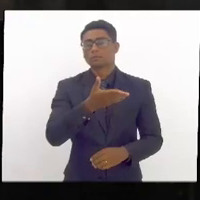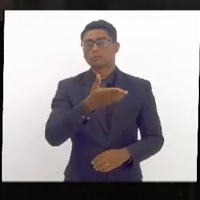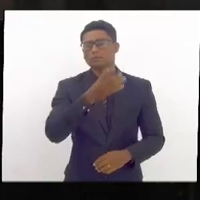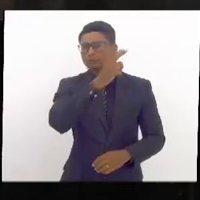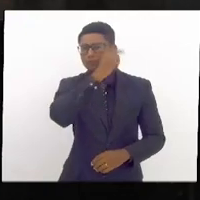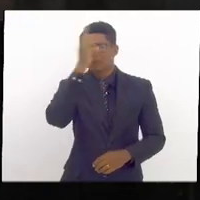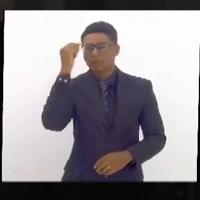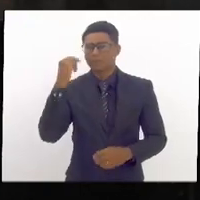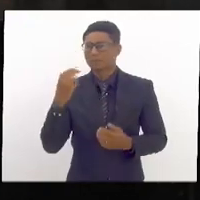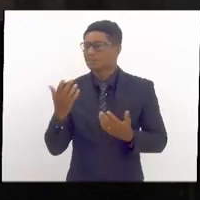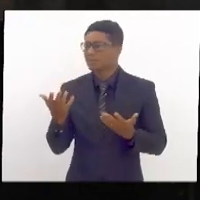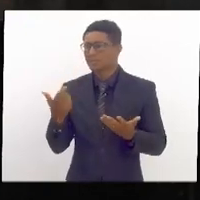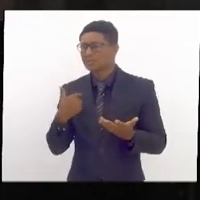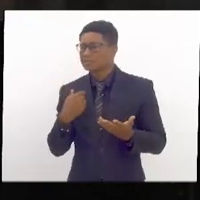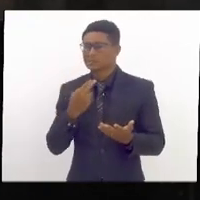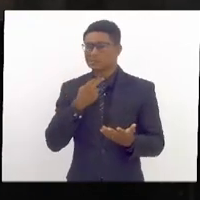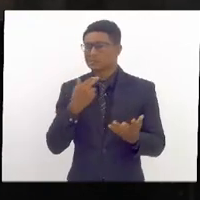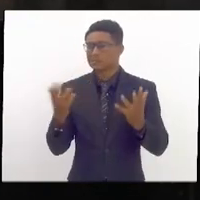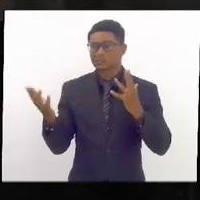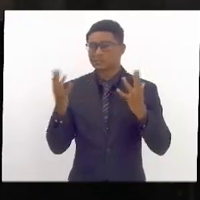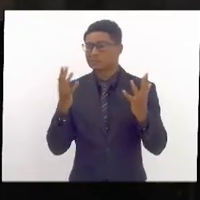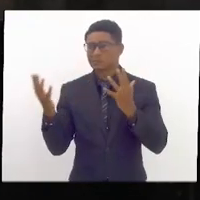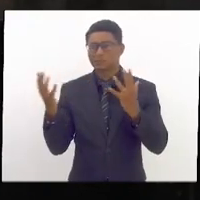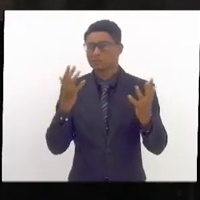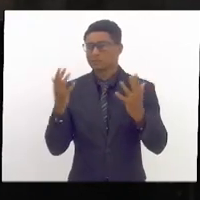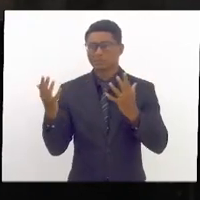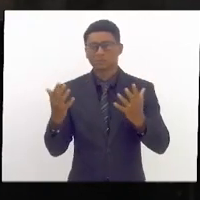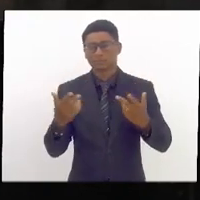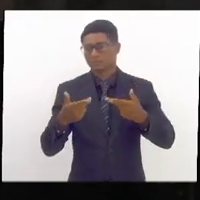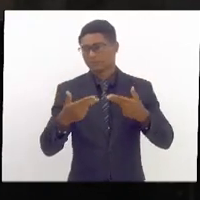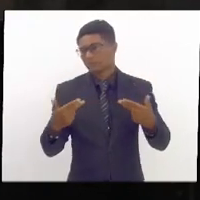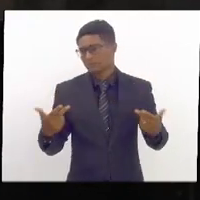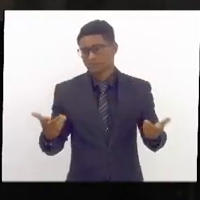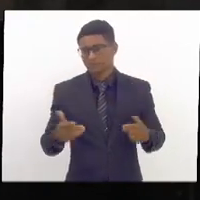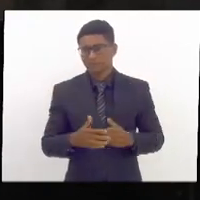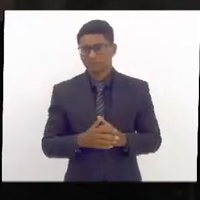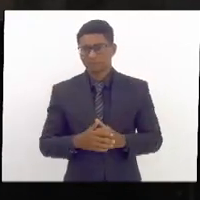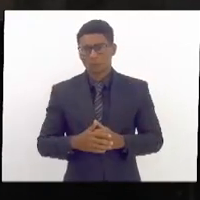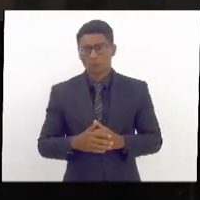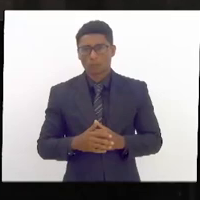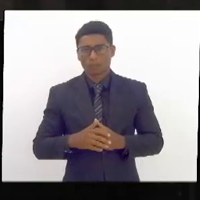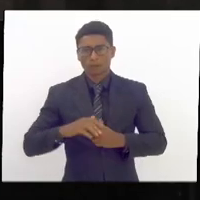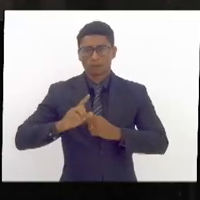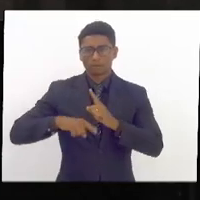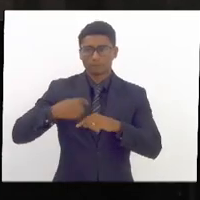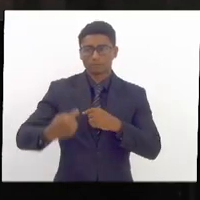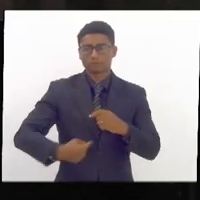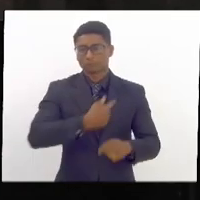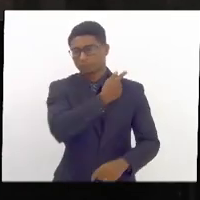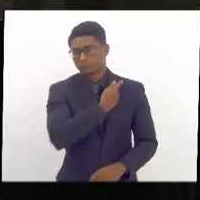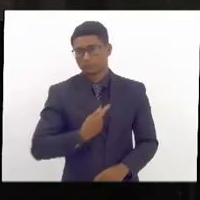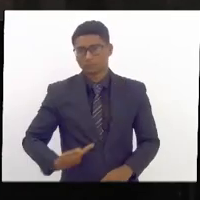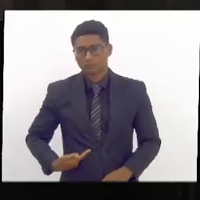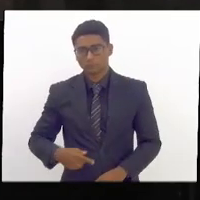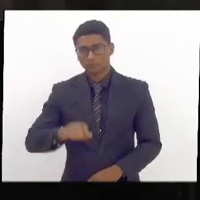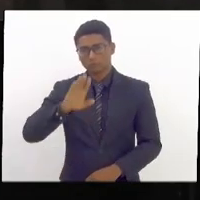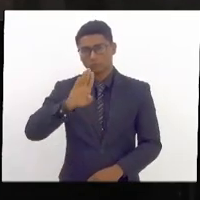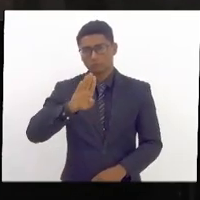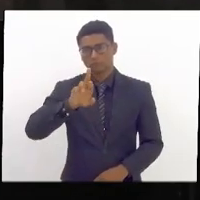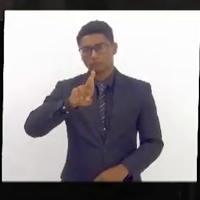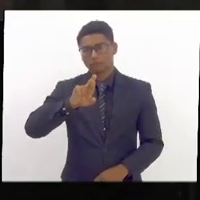Não posso fazer isso. Aí começou uma opção de justificativas aquilo. O governador Leonel Brizola, na